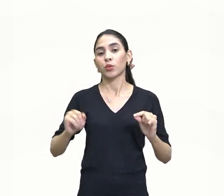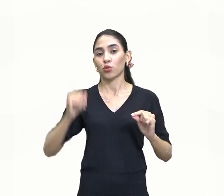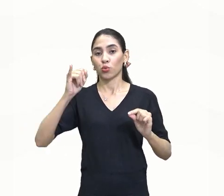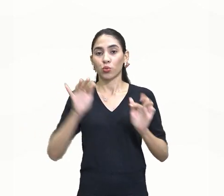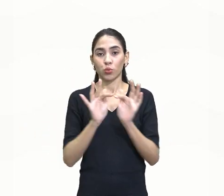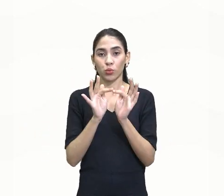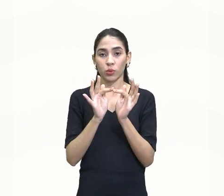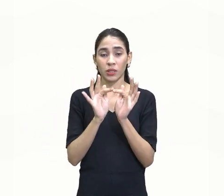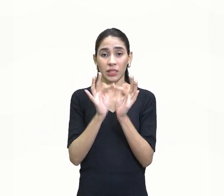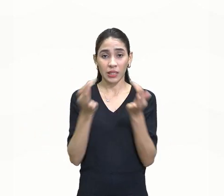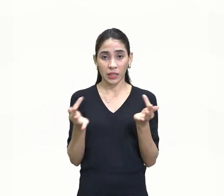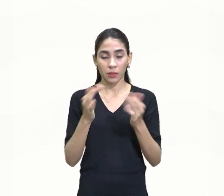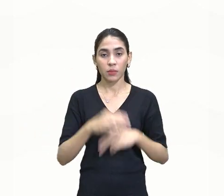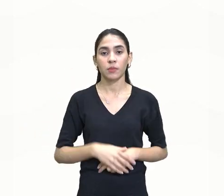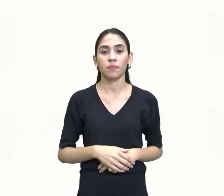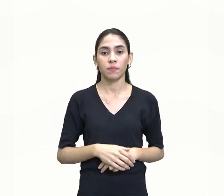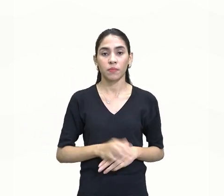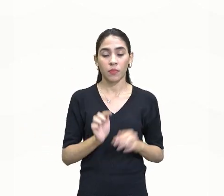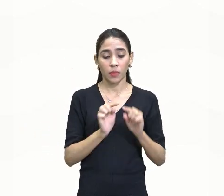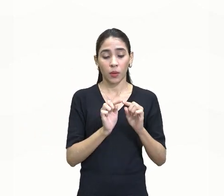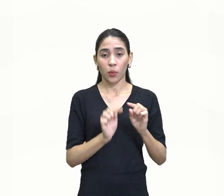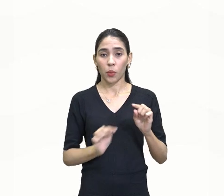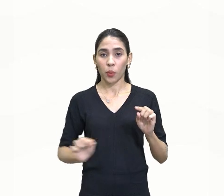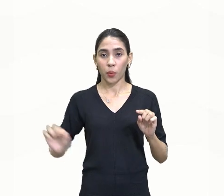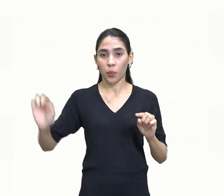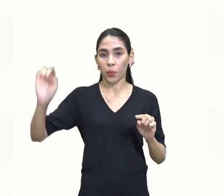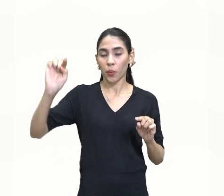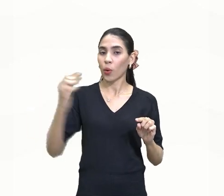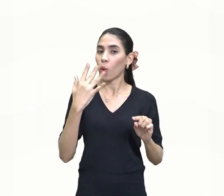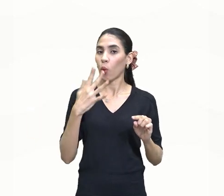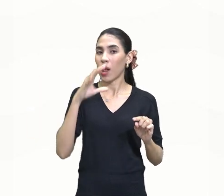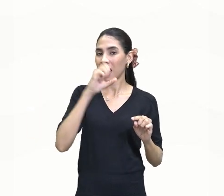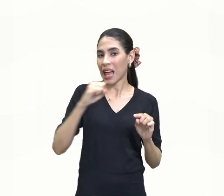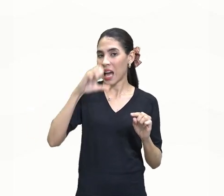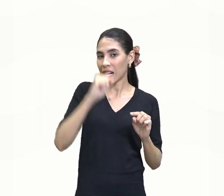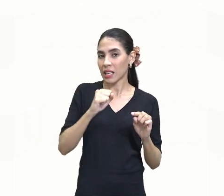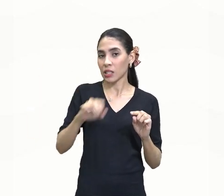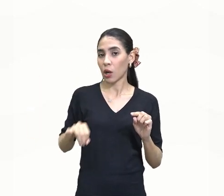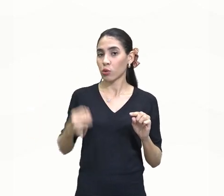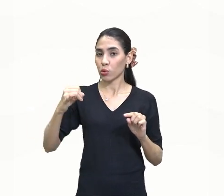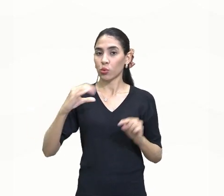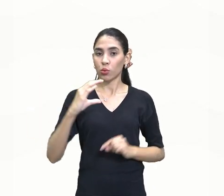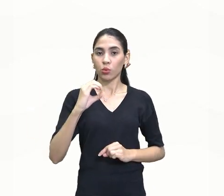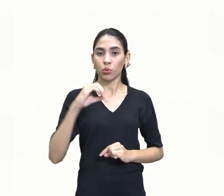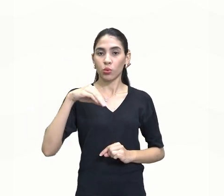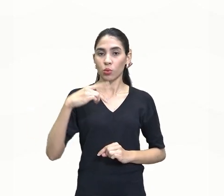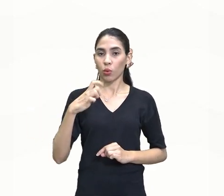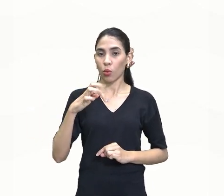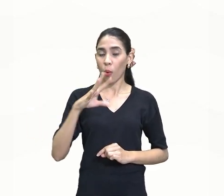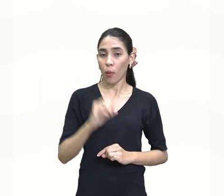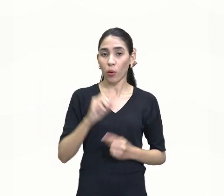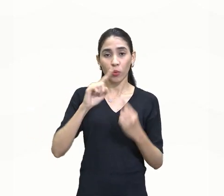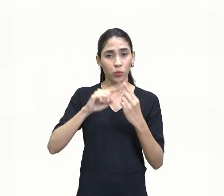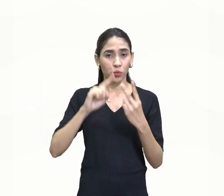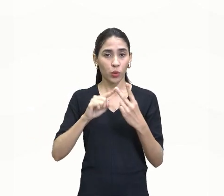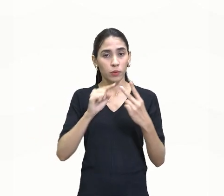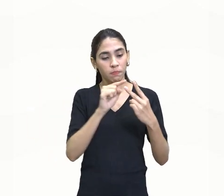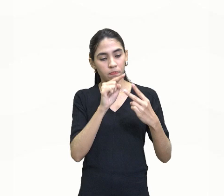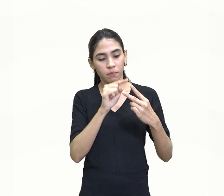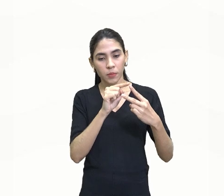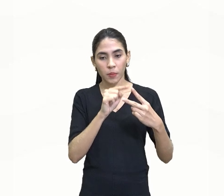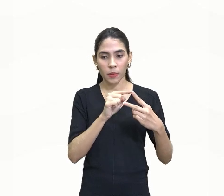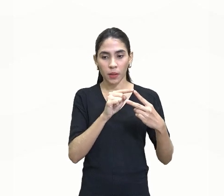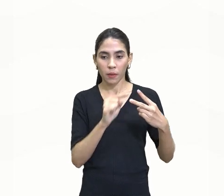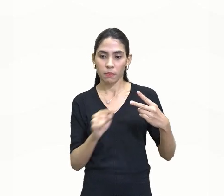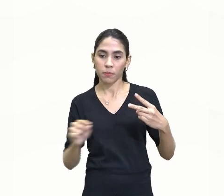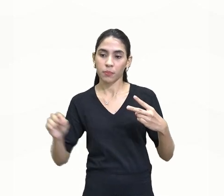linha laranja nós temos os juros compostos. Os dois estão no mesmo período. E a aplicação,